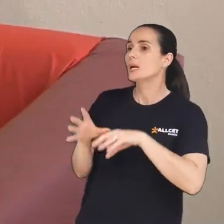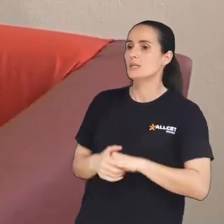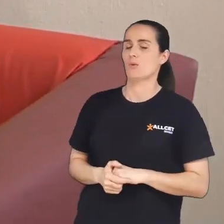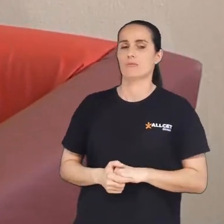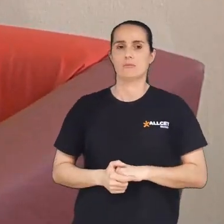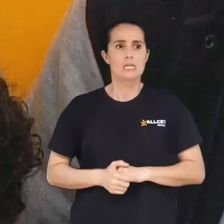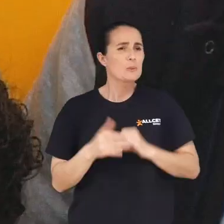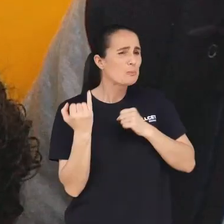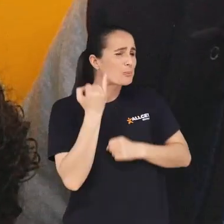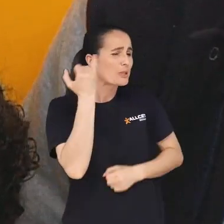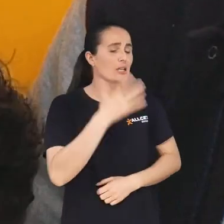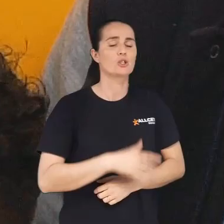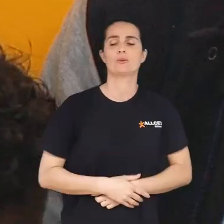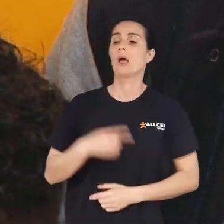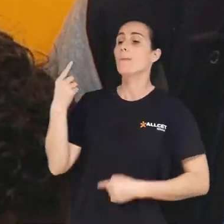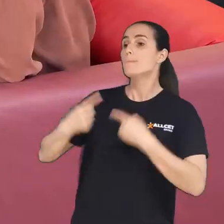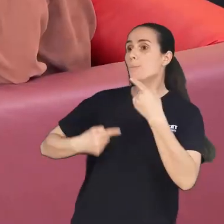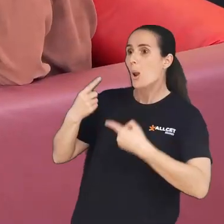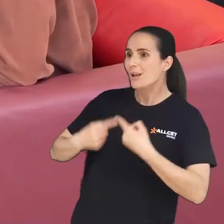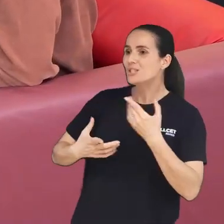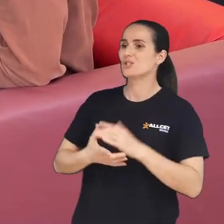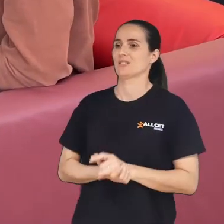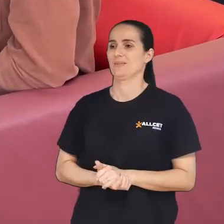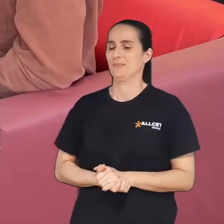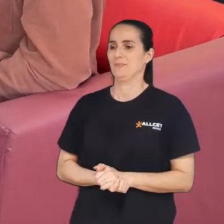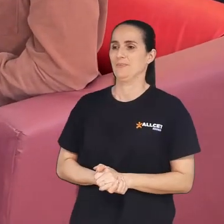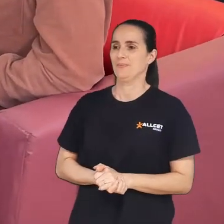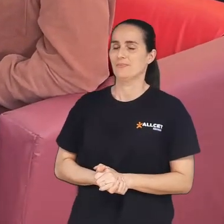Essencial. Política.